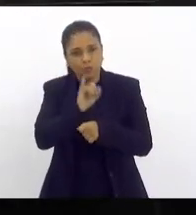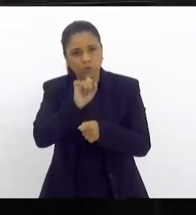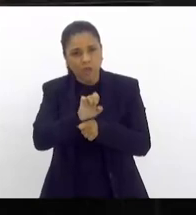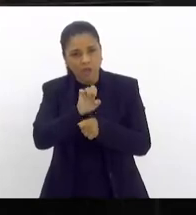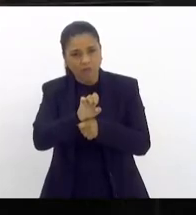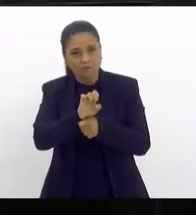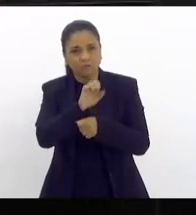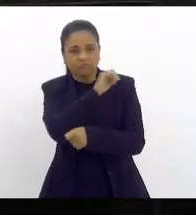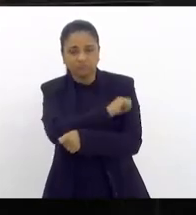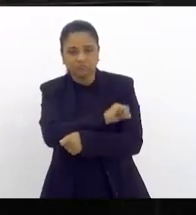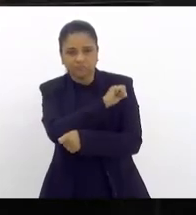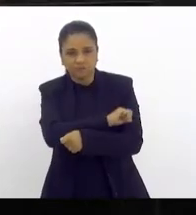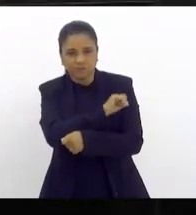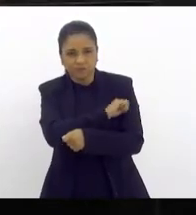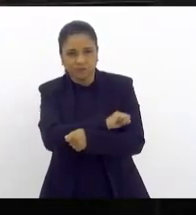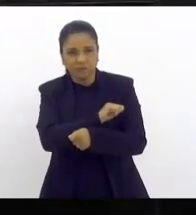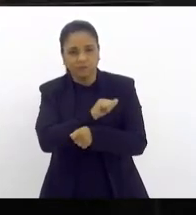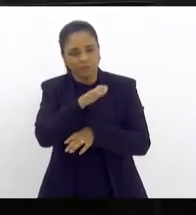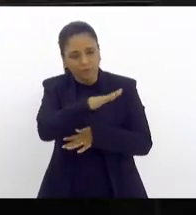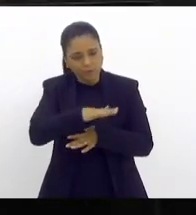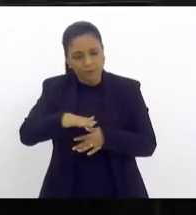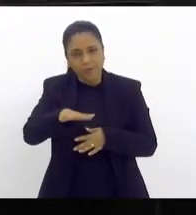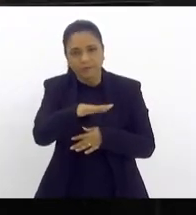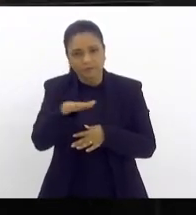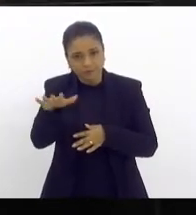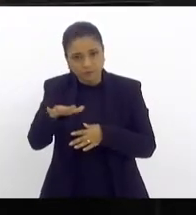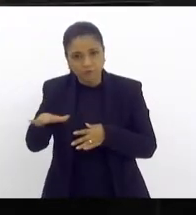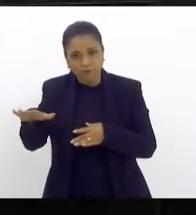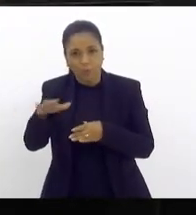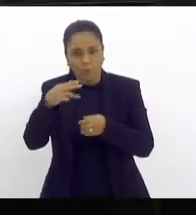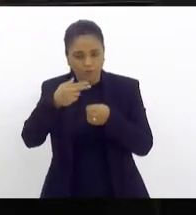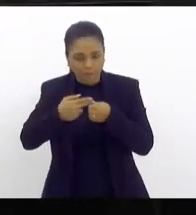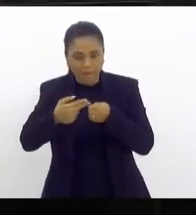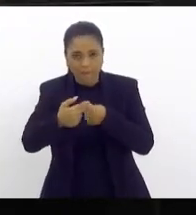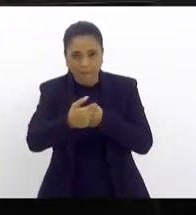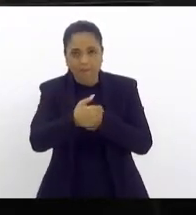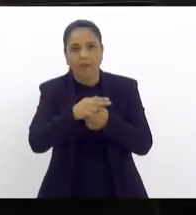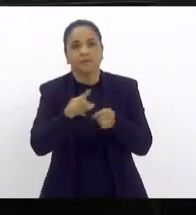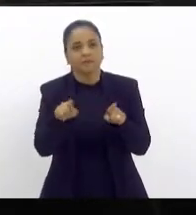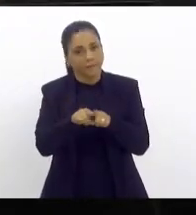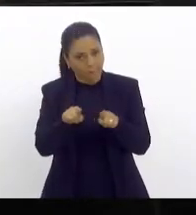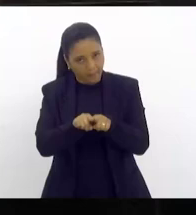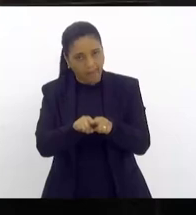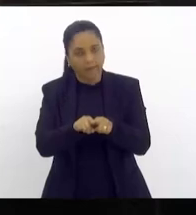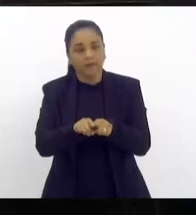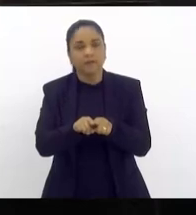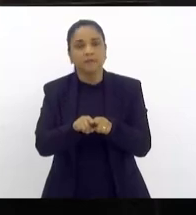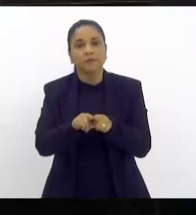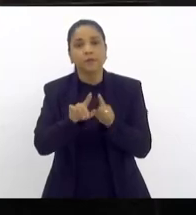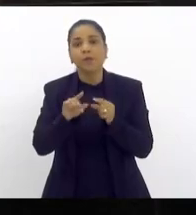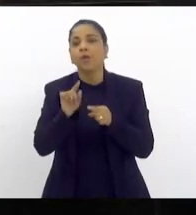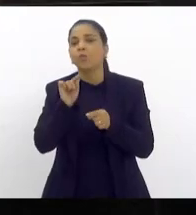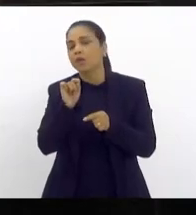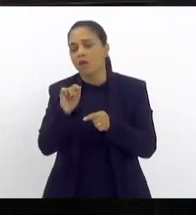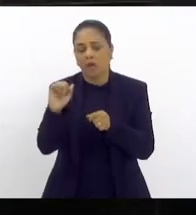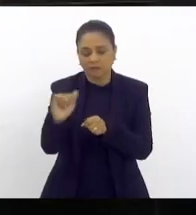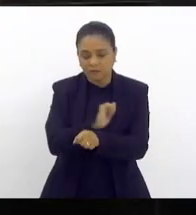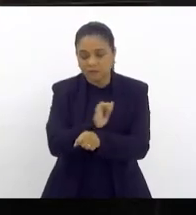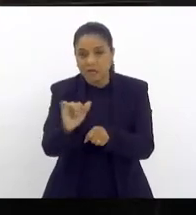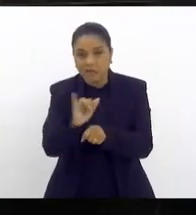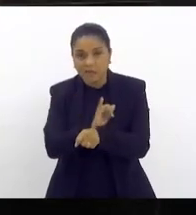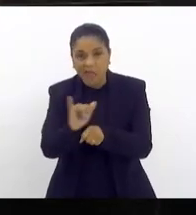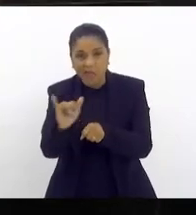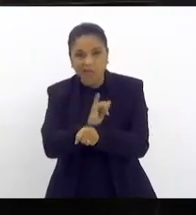na região metropolitana do Rio de Janeiro como única estratégia da Segurança Pública do Estado do Rio de